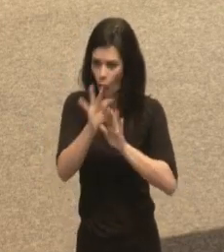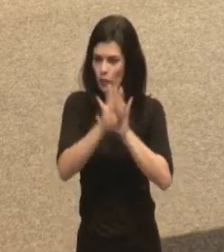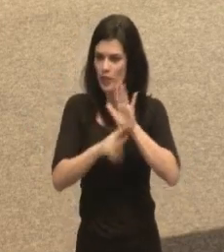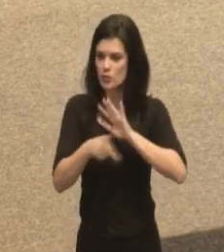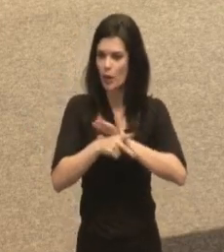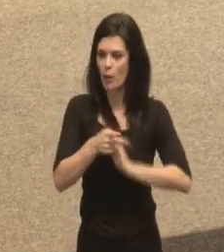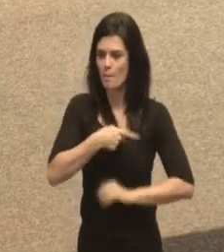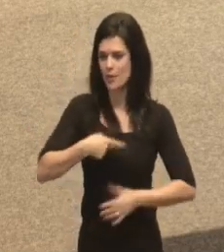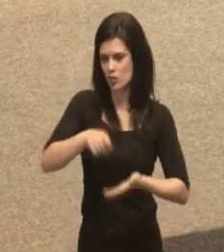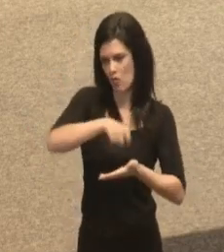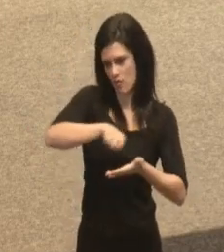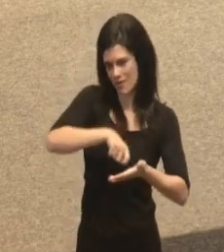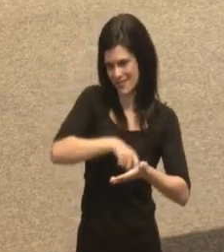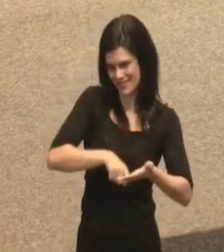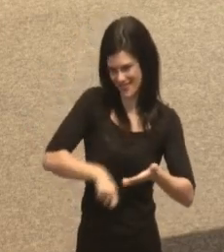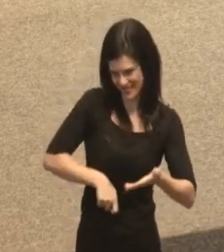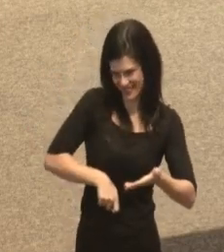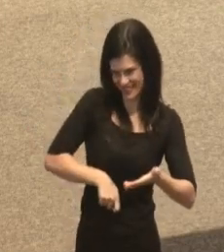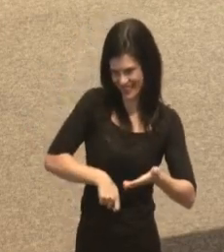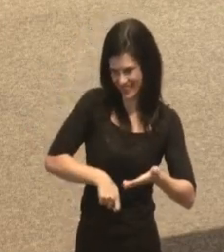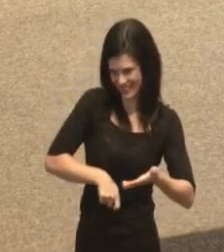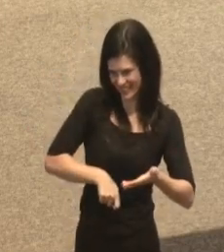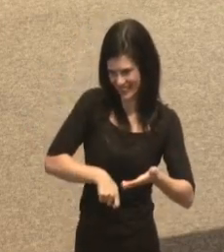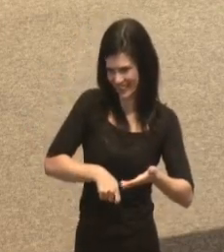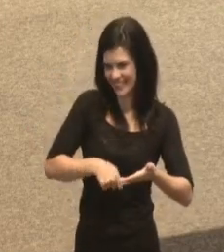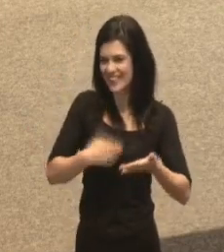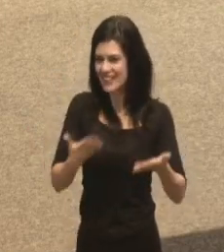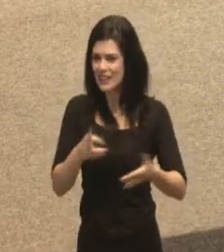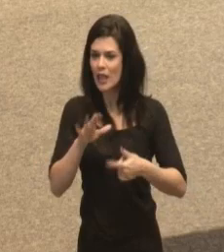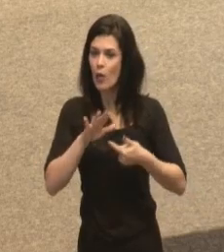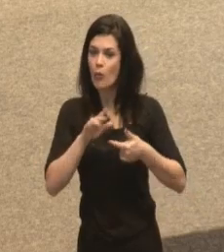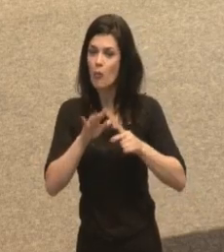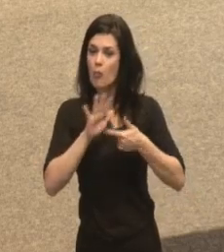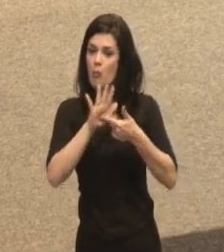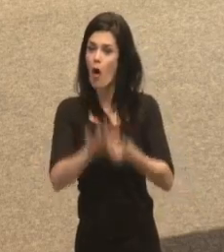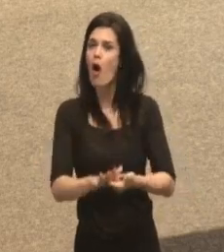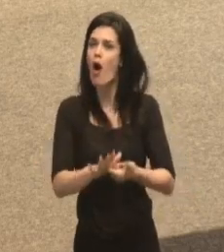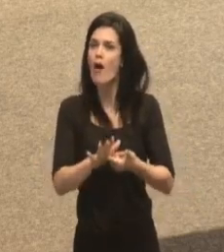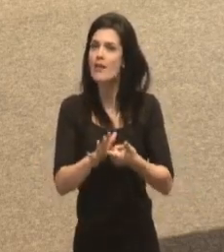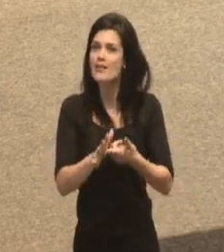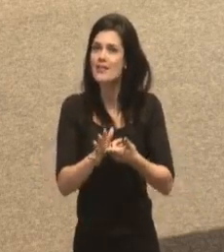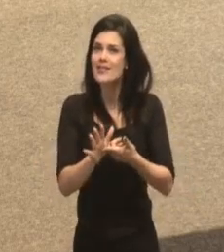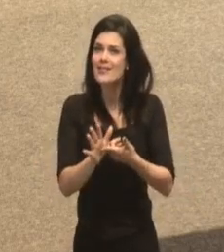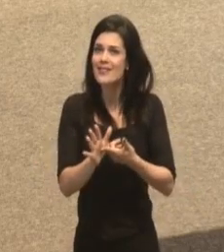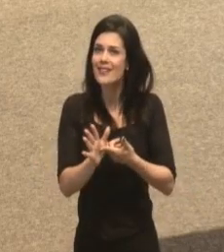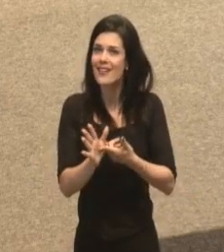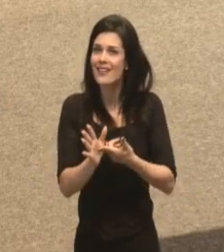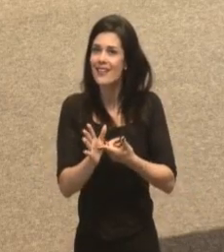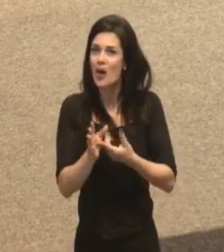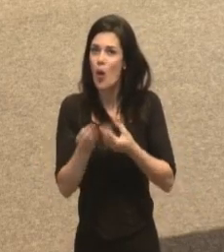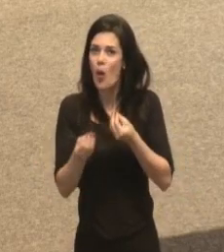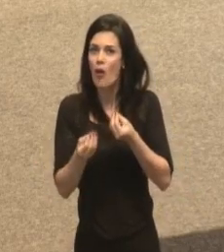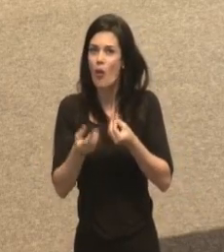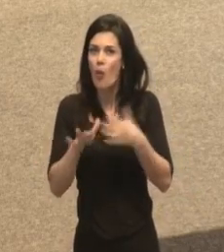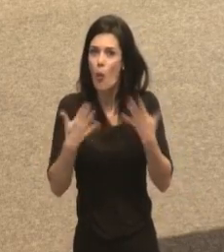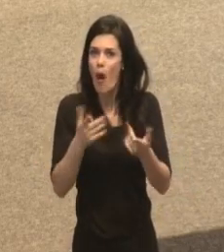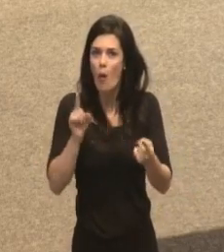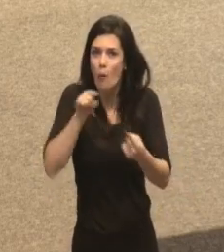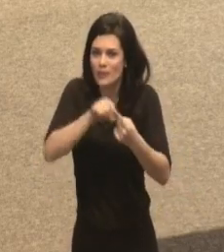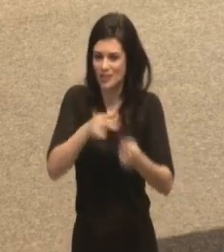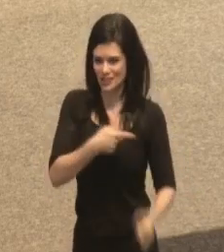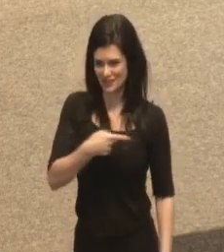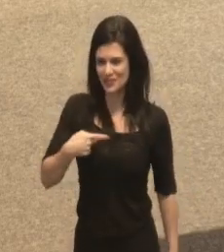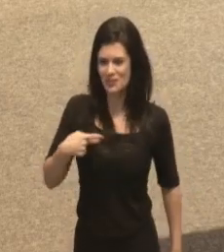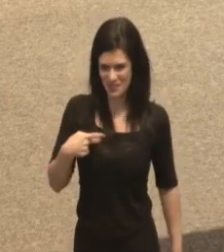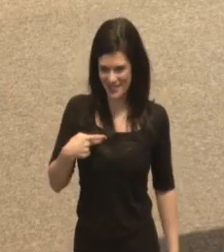seu pastor colocou no boletim. Isto revela o que está no coração do seu pastor, a visão missionária que